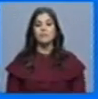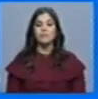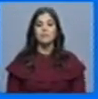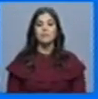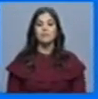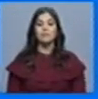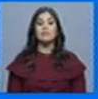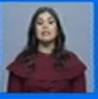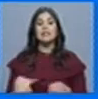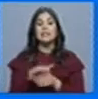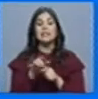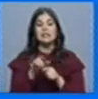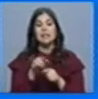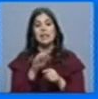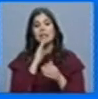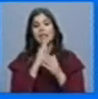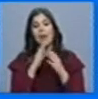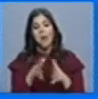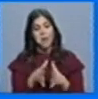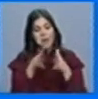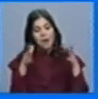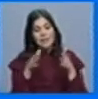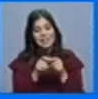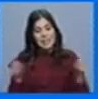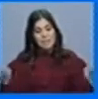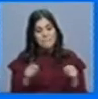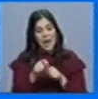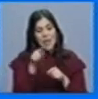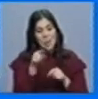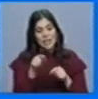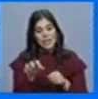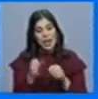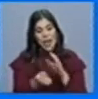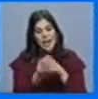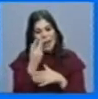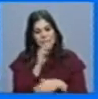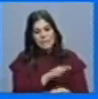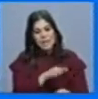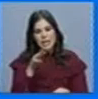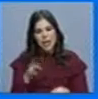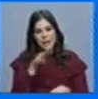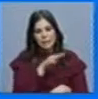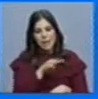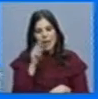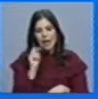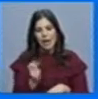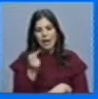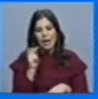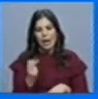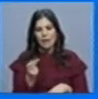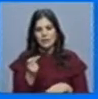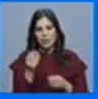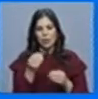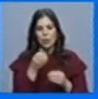protuberância, para ter esta largura, então teve que ser formada ao longo de milhares de anos. Muito, muito,